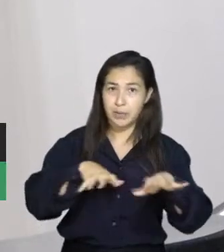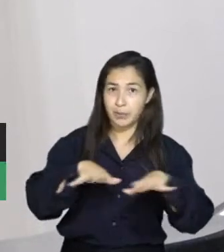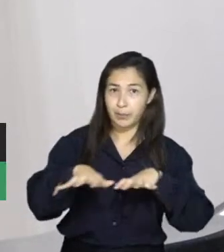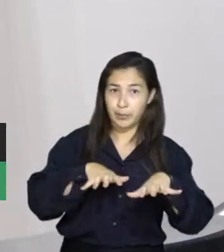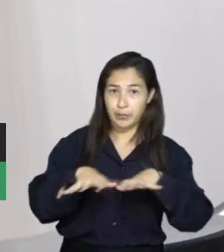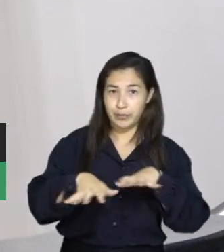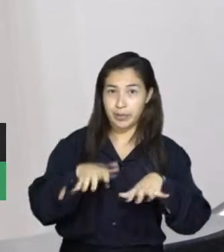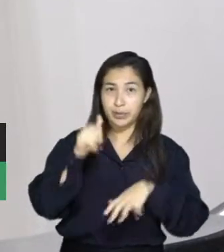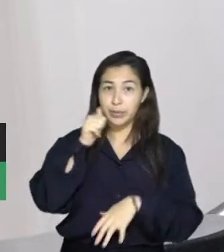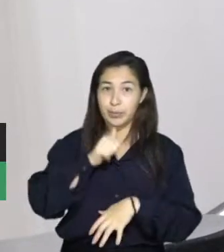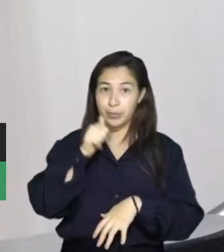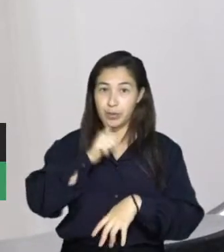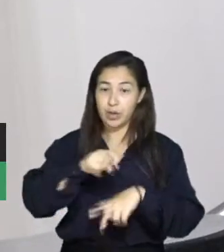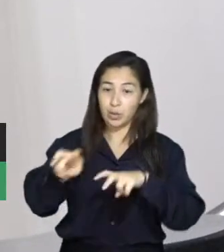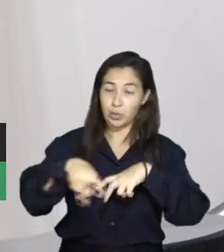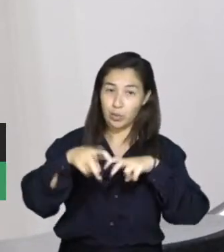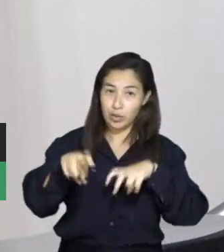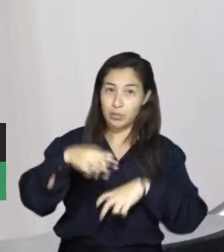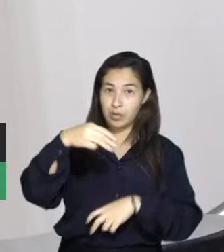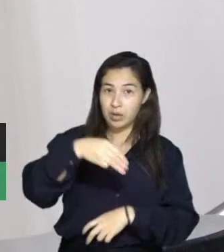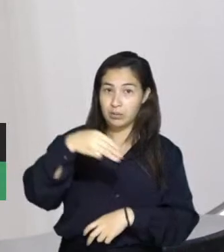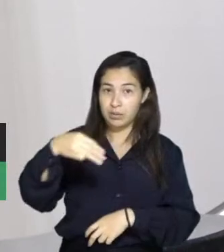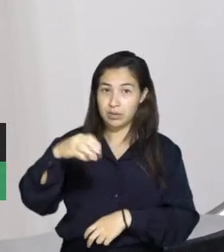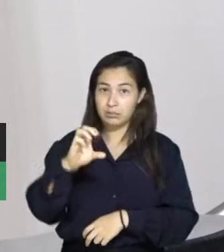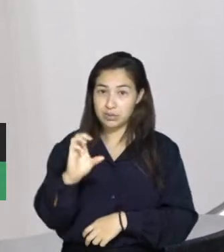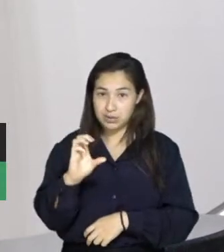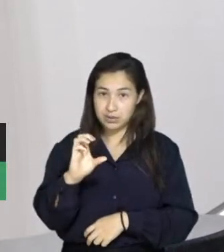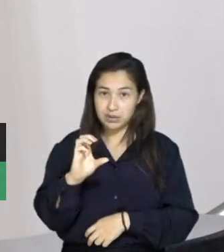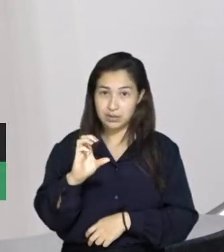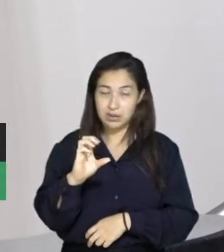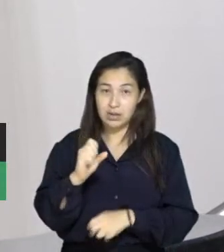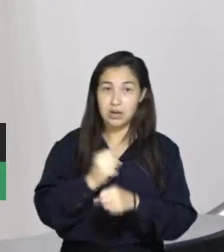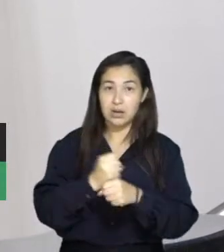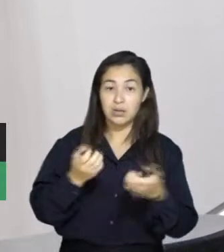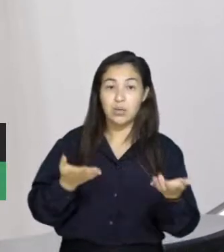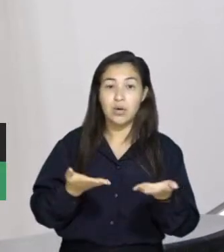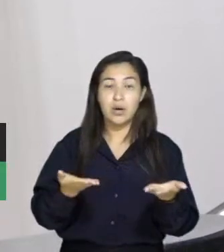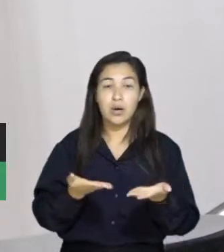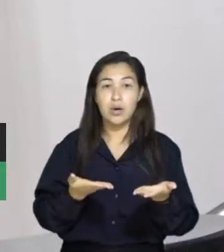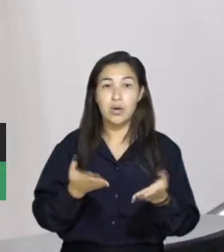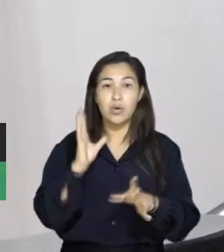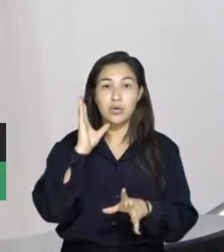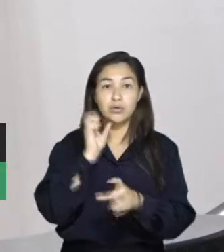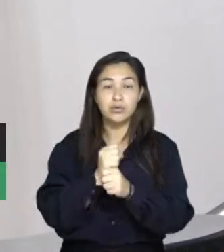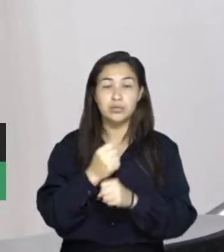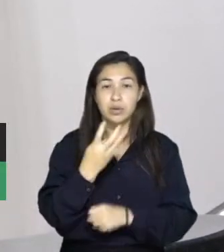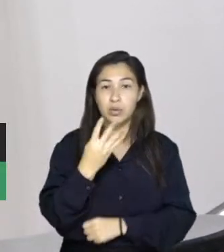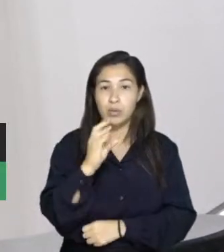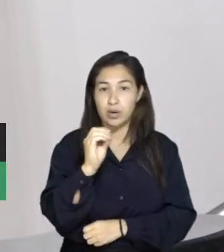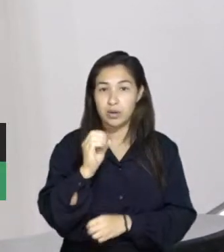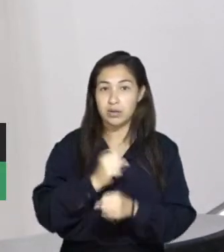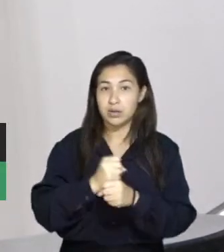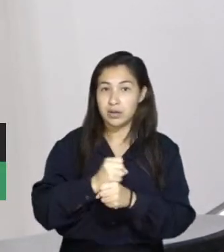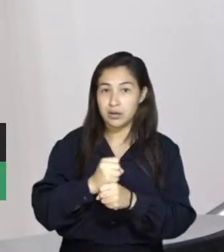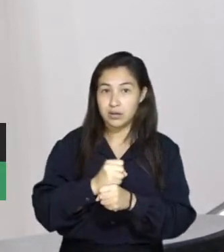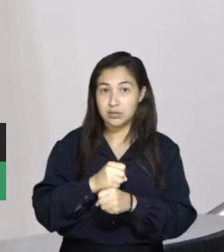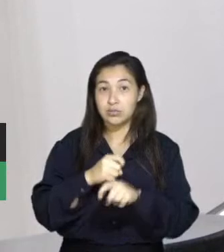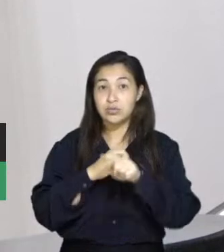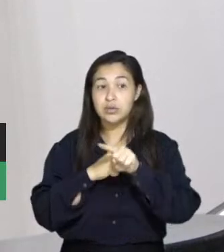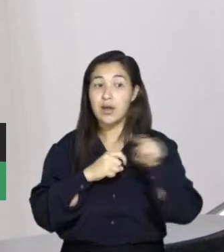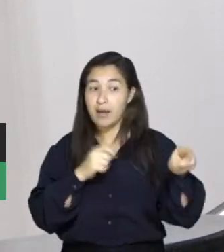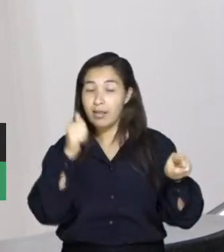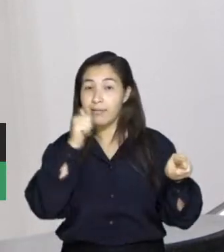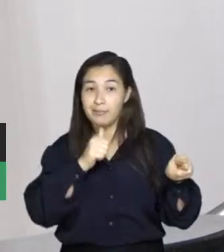Camponesas, o MMC, que este ano celebra 40 anos de vida. Elas estarão aqui,